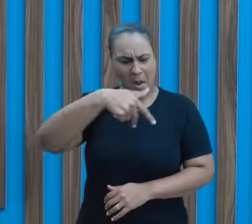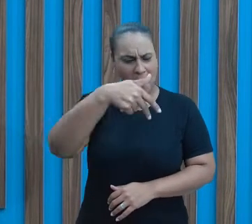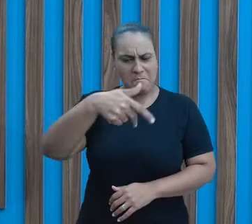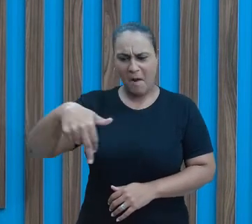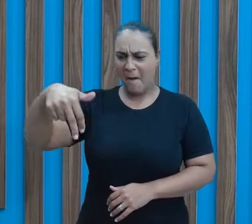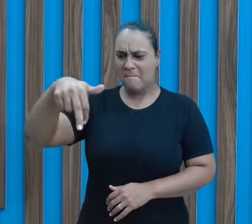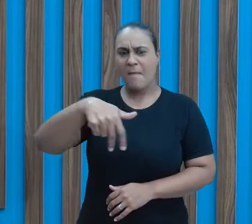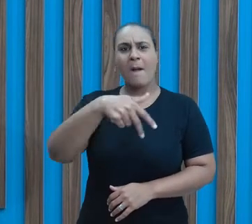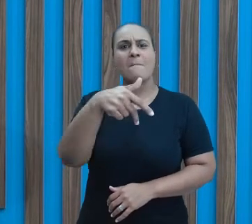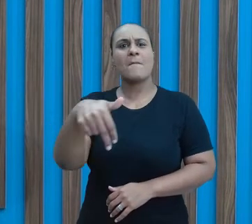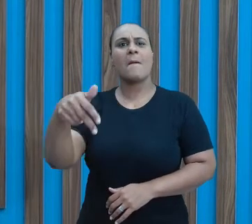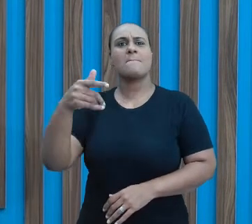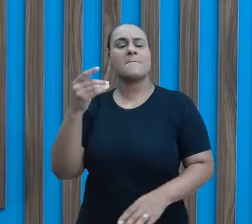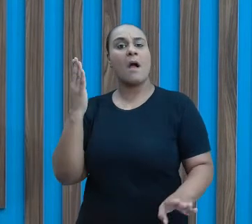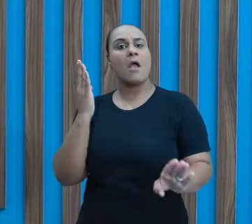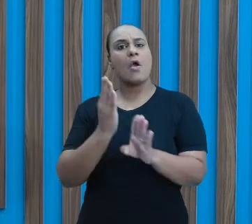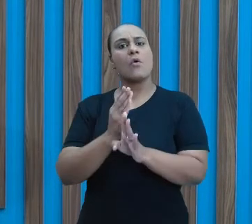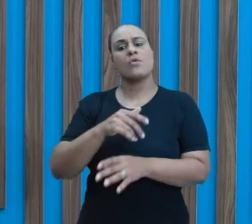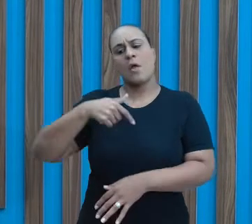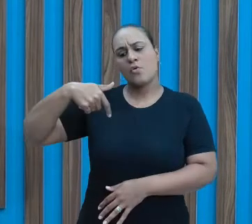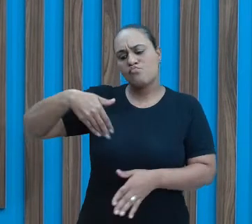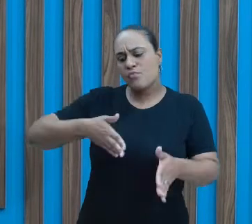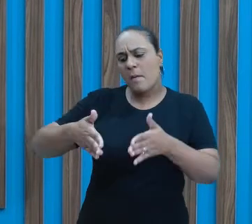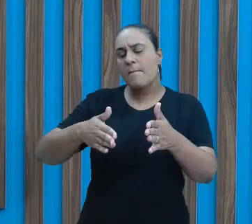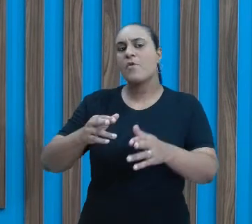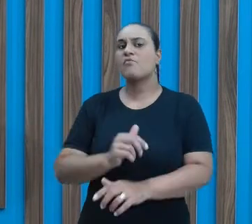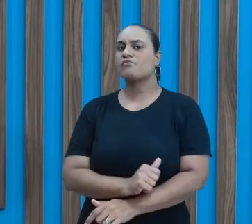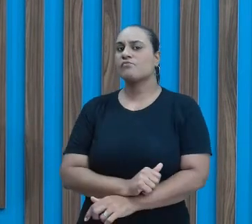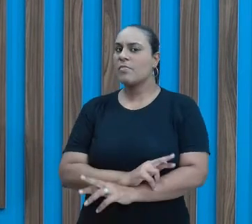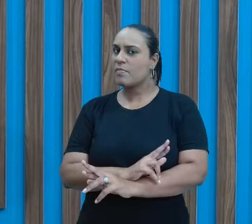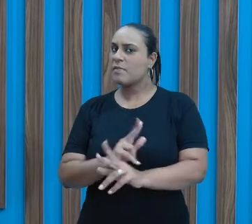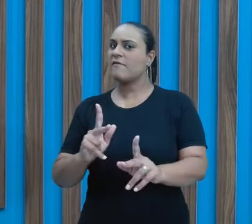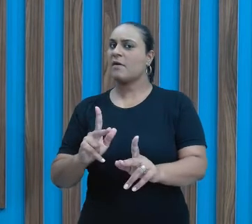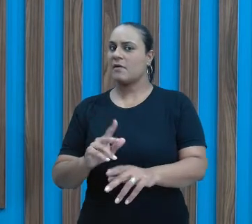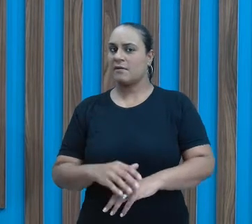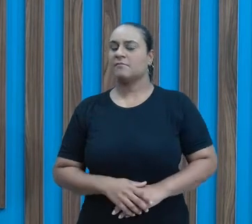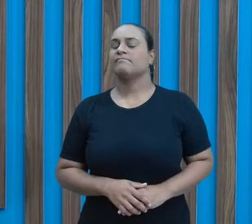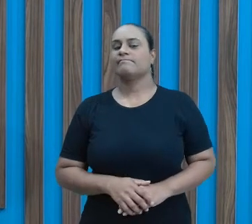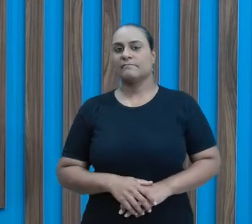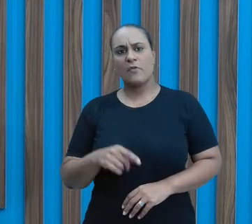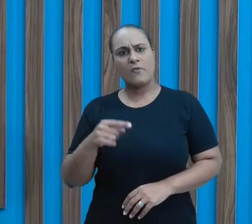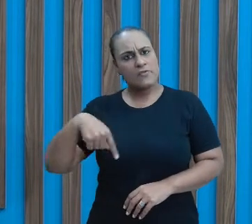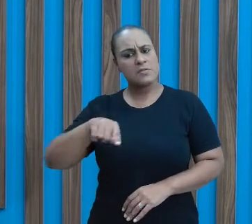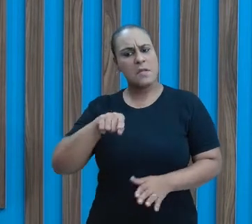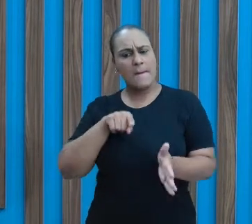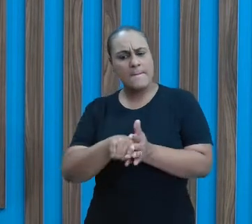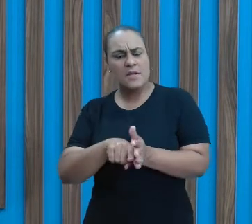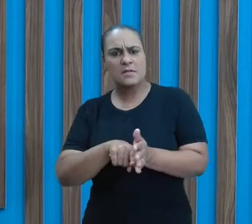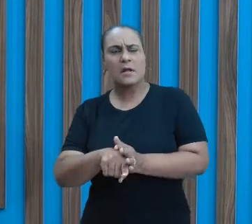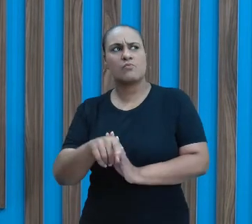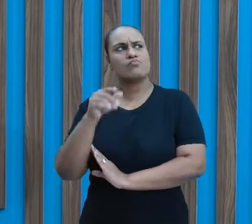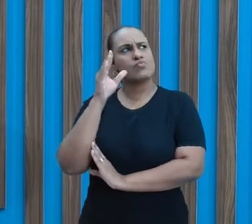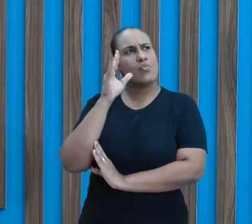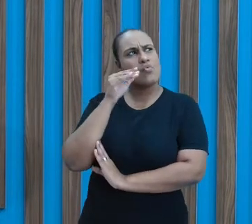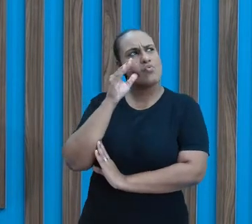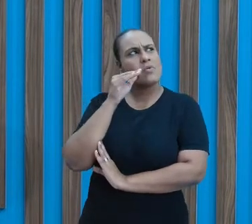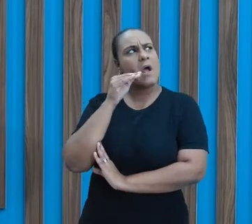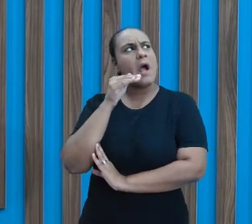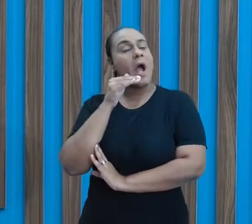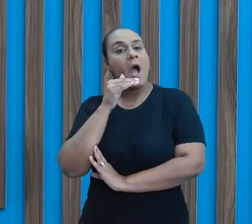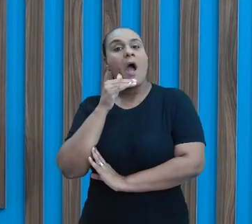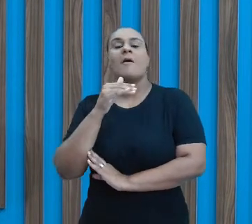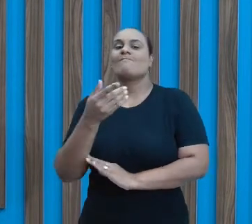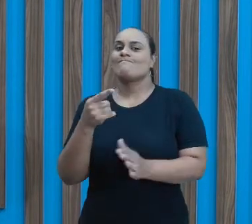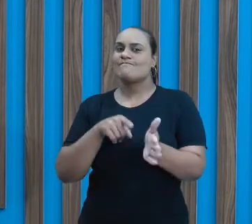Então, vai aqui o nosso recadinho de vão em busca daquilo que vocês têm curiosidade também. Claro que vocês devem fazer a